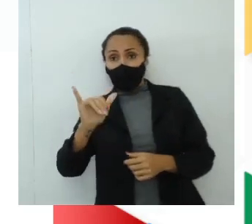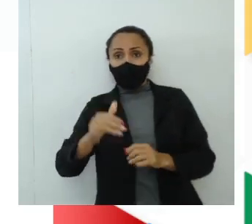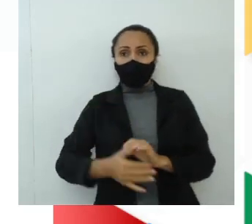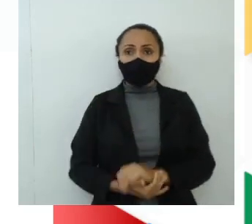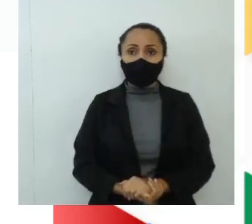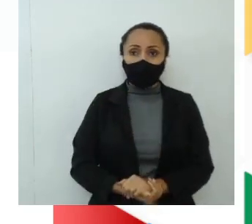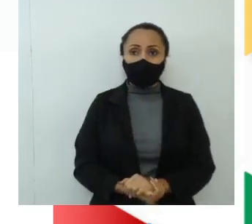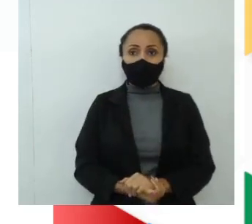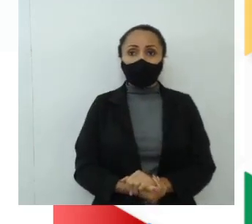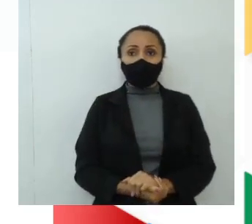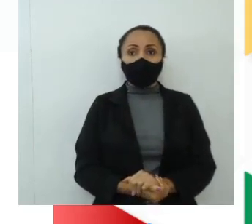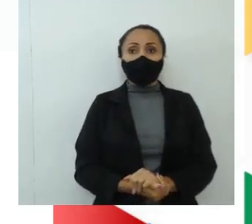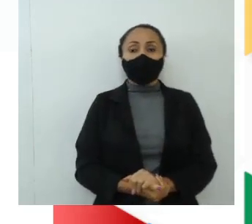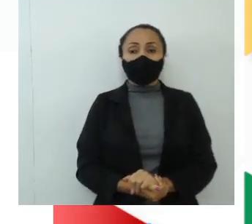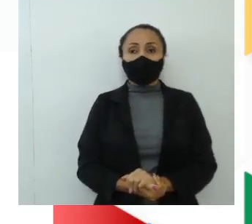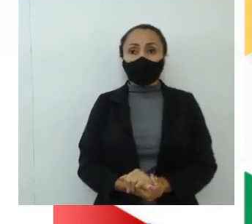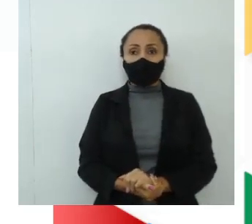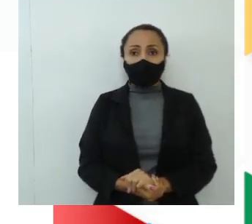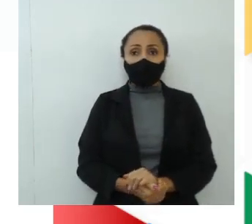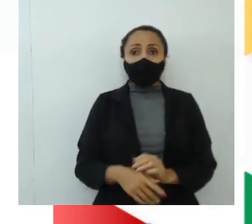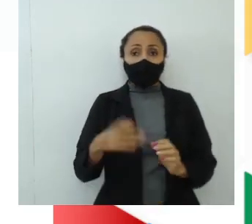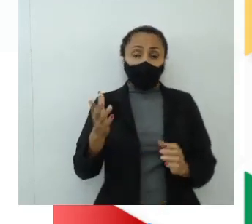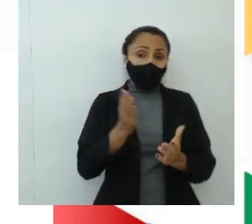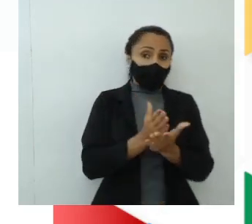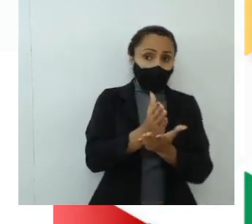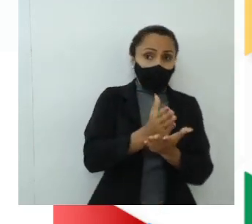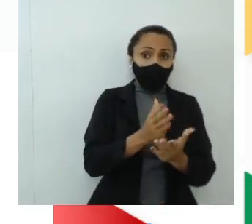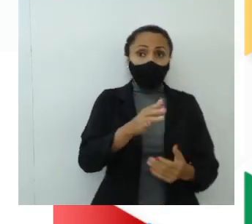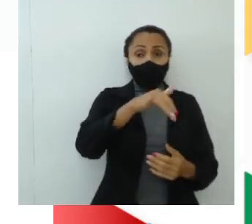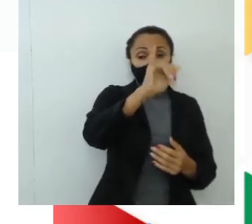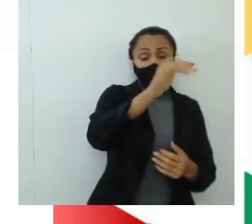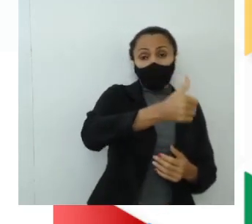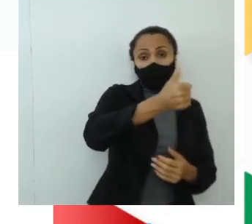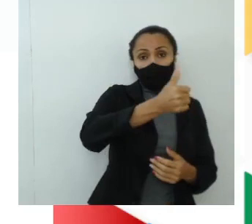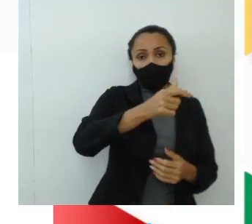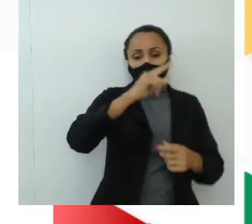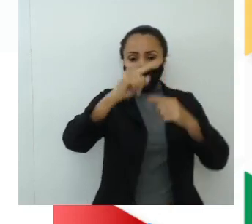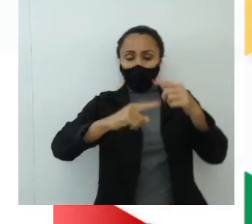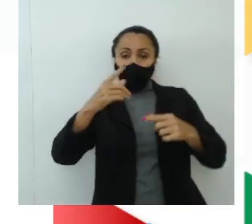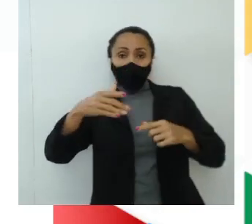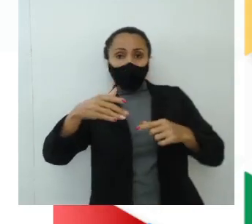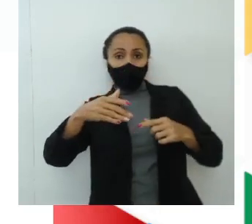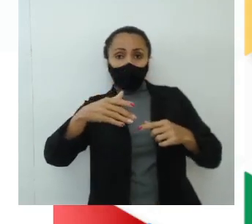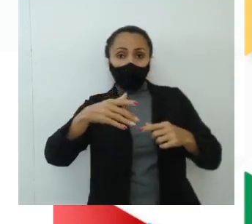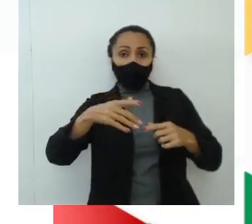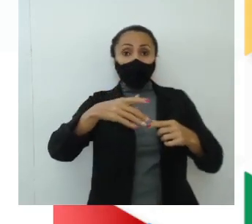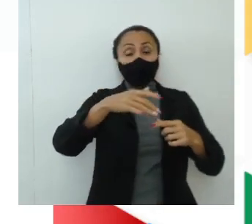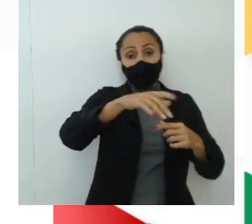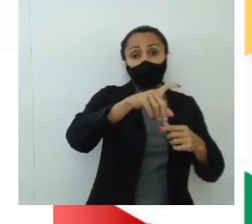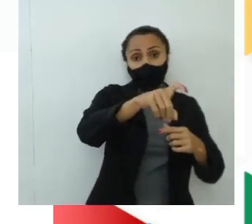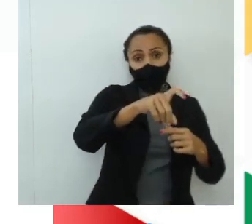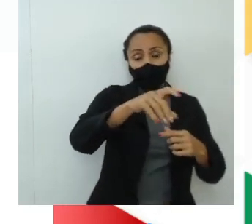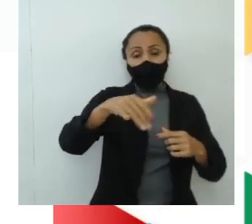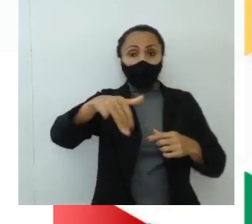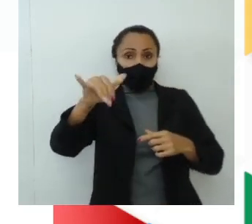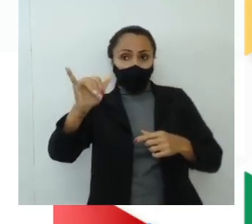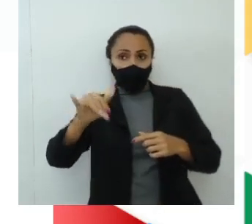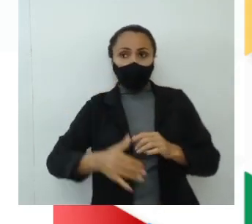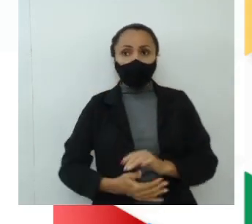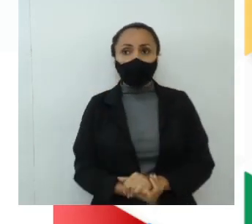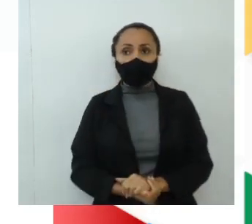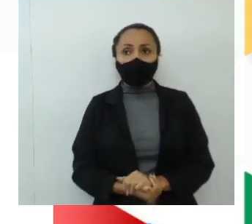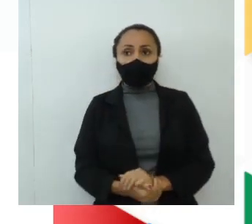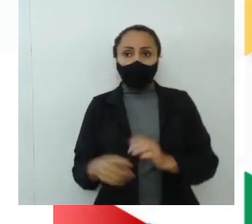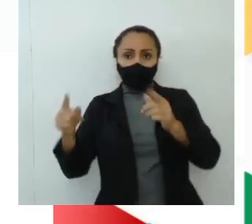ordenadas e abscissas, abscissas e ordenadas na ordem, né? X primeiro, depois Y. Agora eu vou trazer ele para cá, ó. Tá aqui o